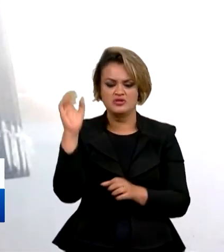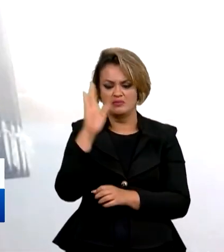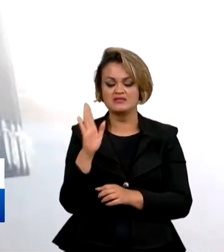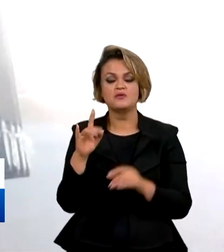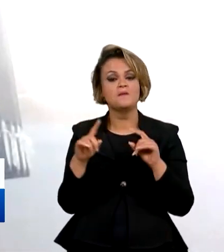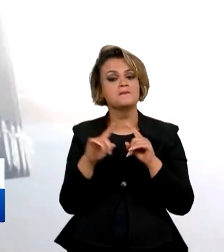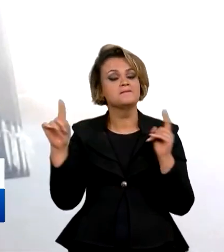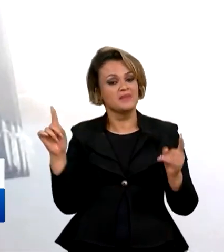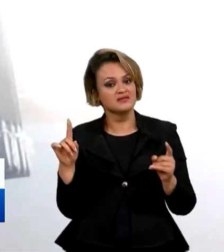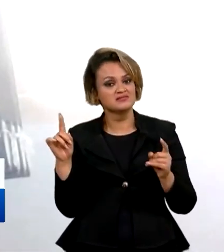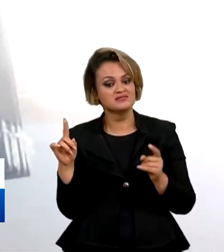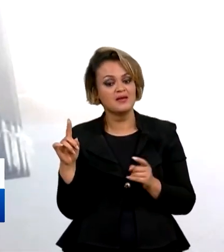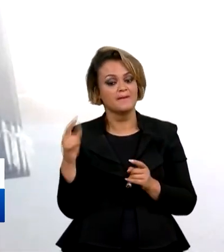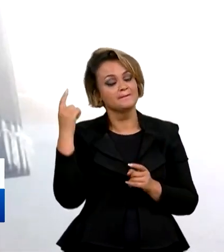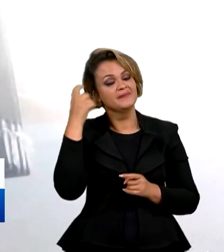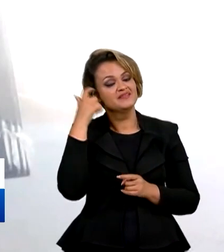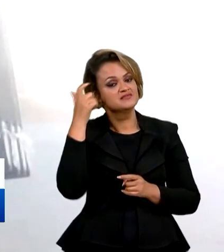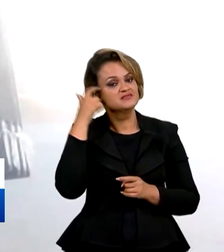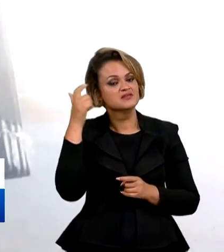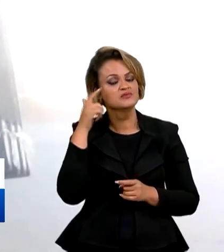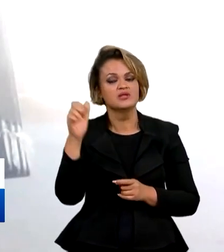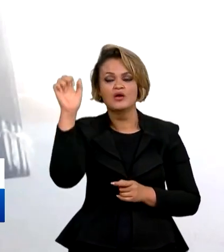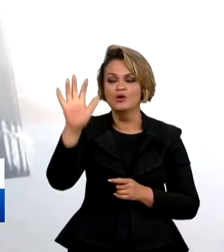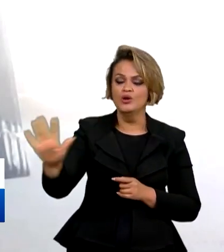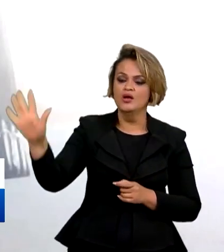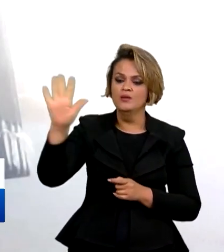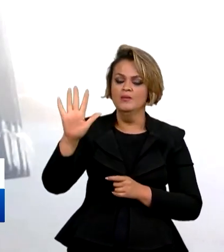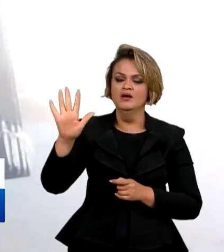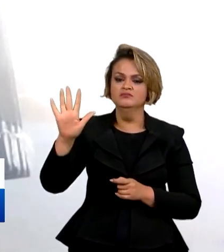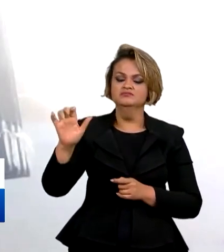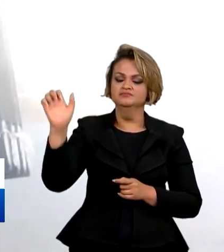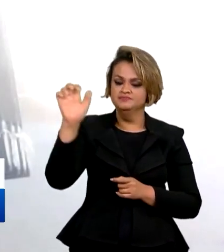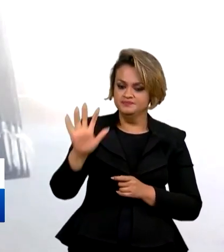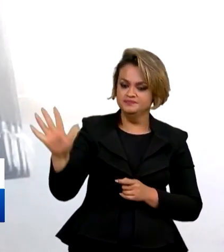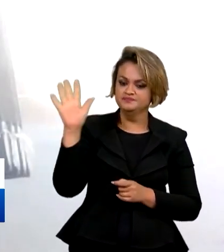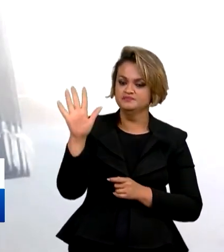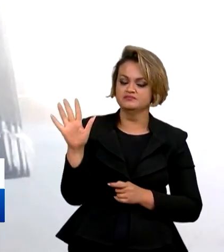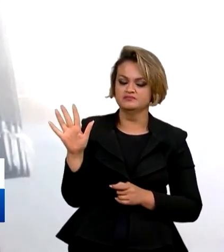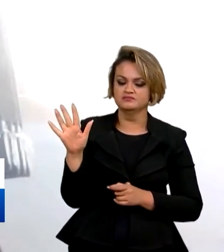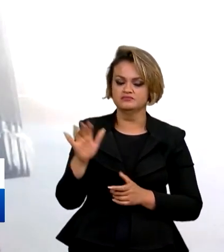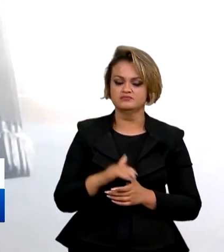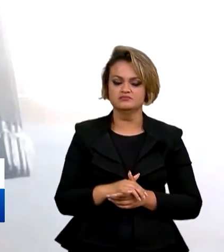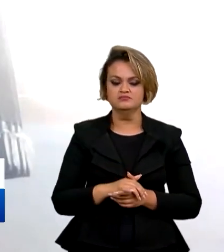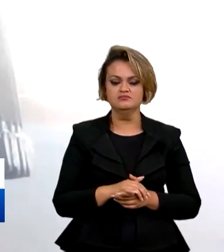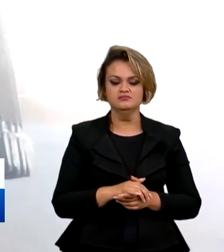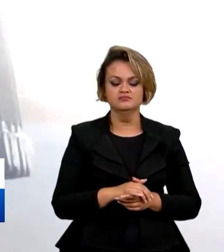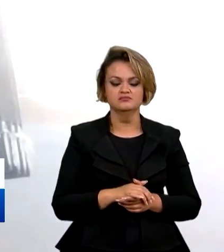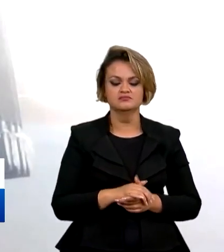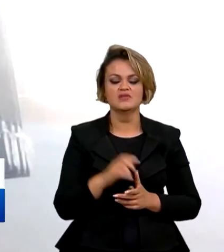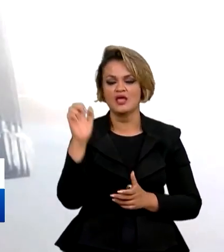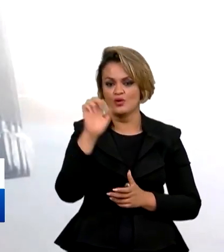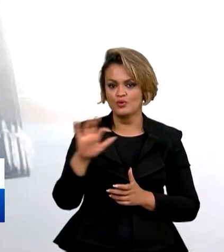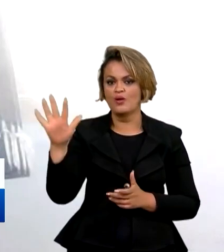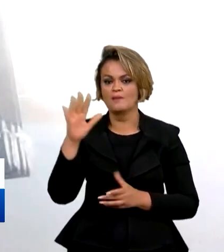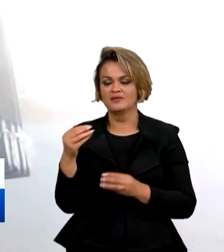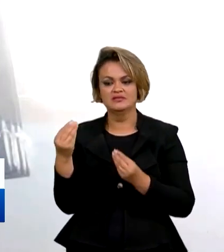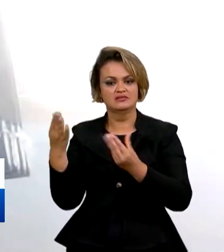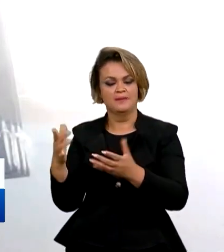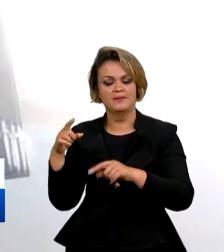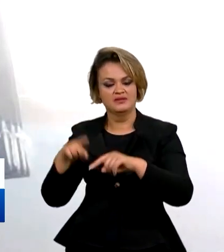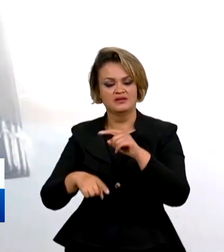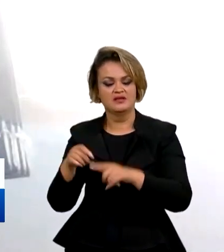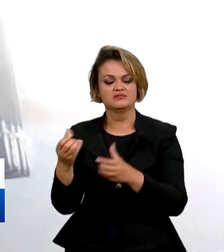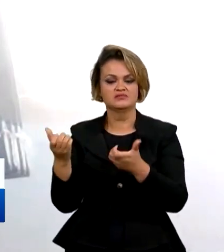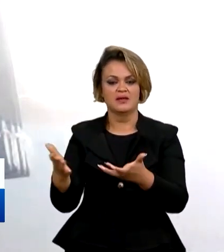mas que a nível da Europa, que é quem exporta esses produtos